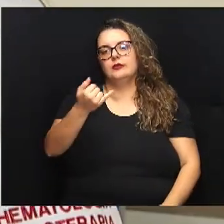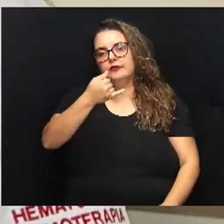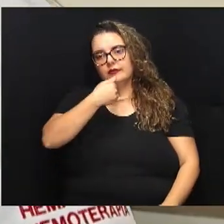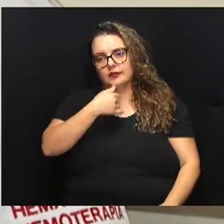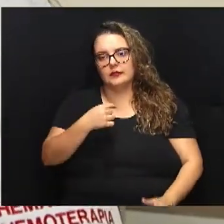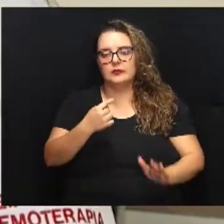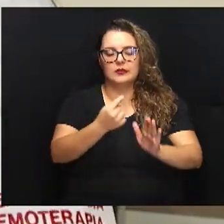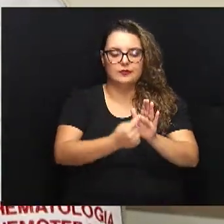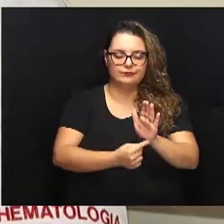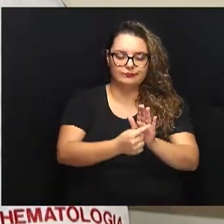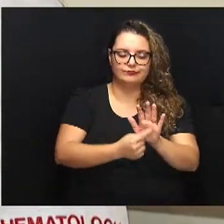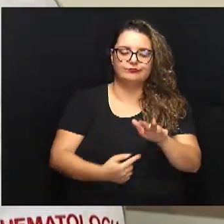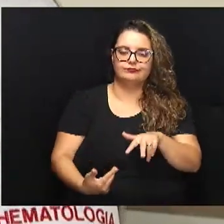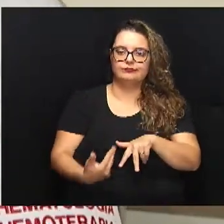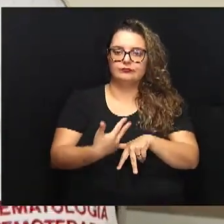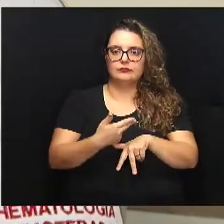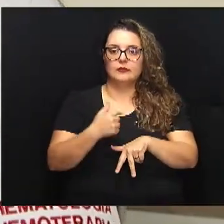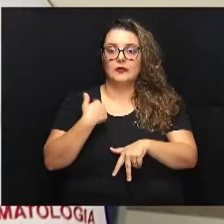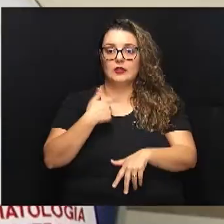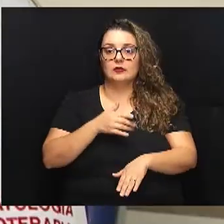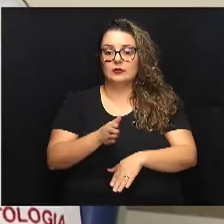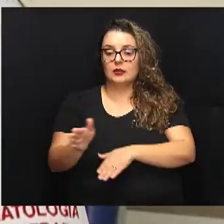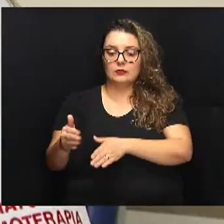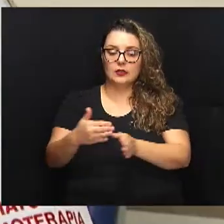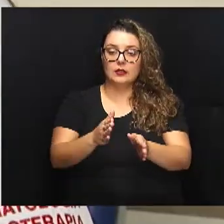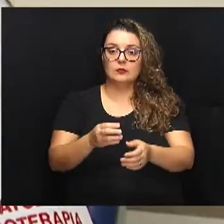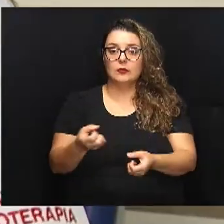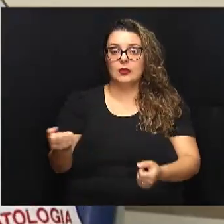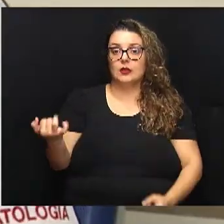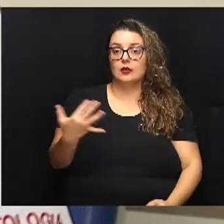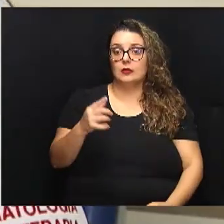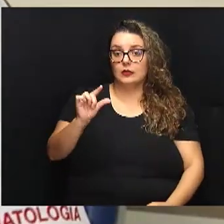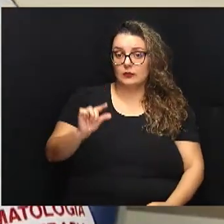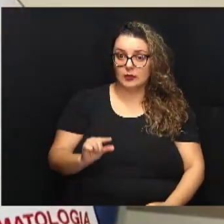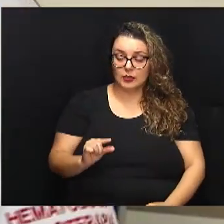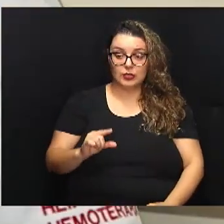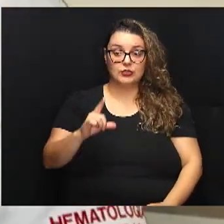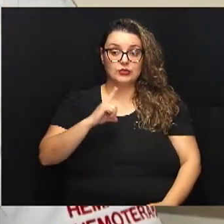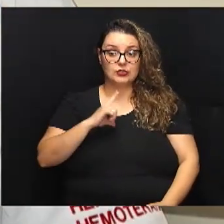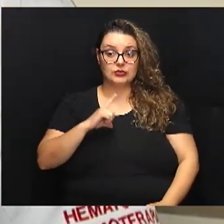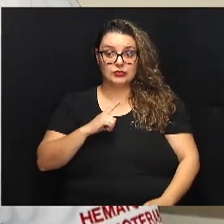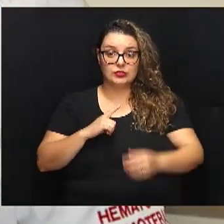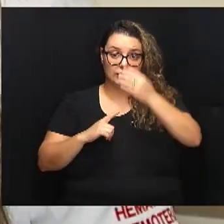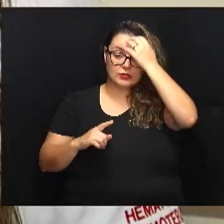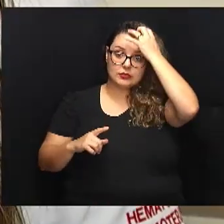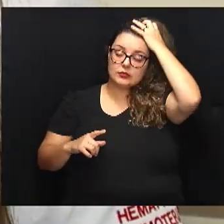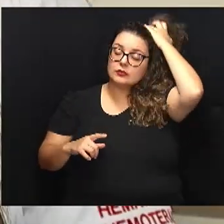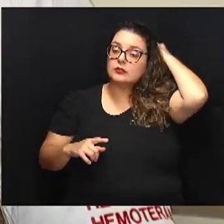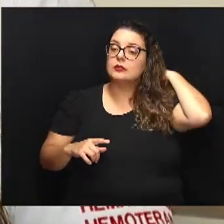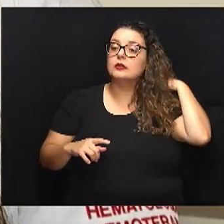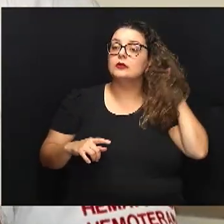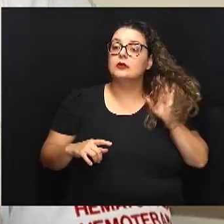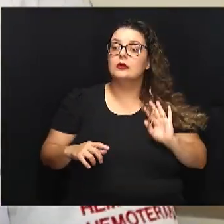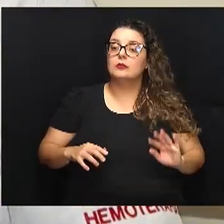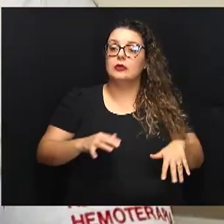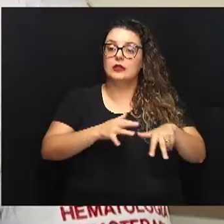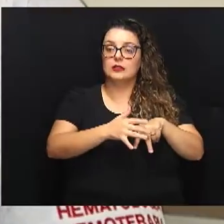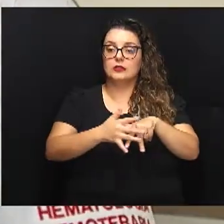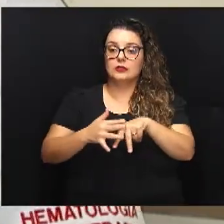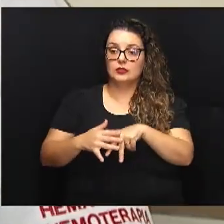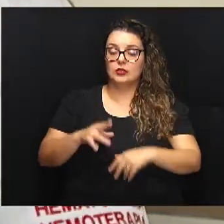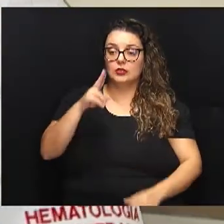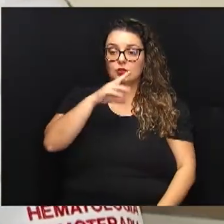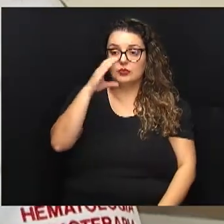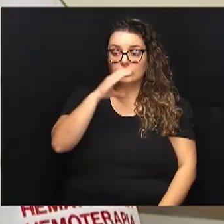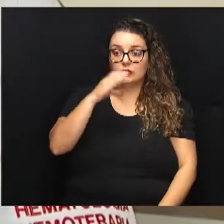cirurgia. E a gente acaba direcionando a pouca quantidade que temos de sangue para os pacientes em urgência e emergência.